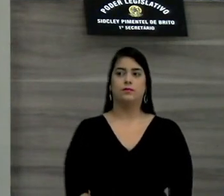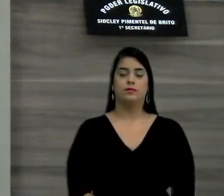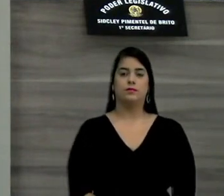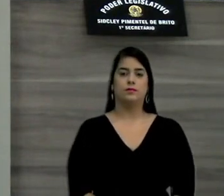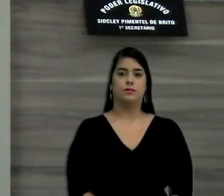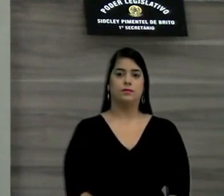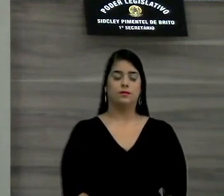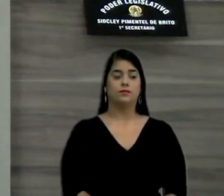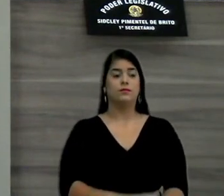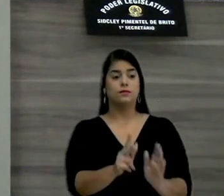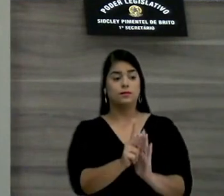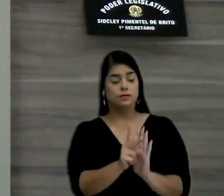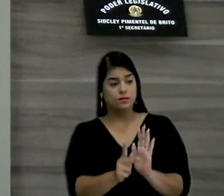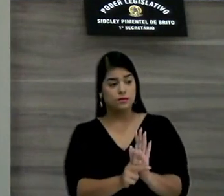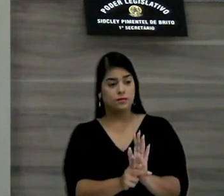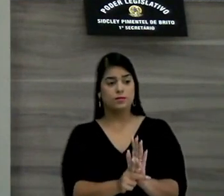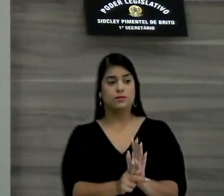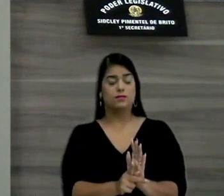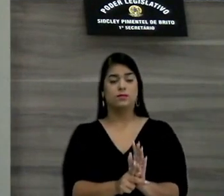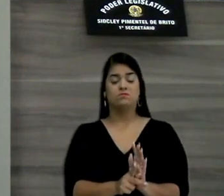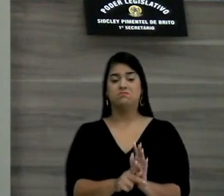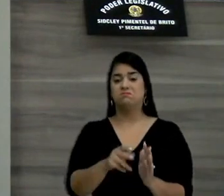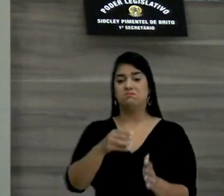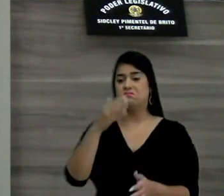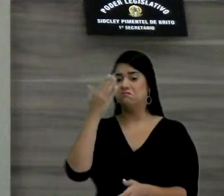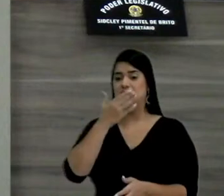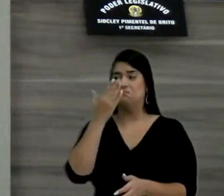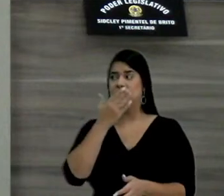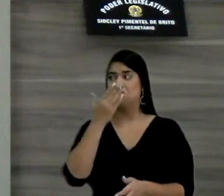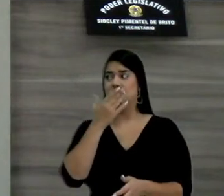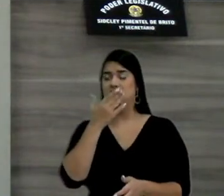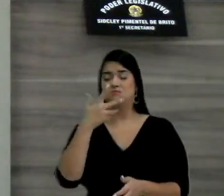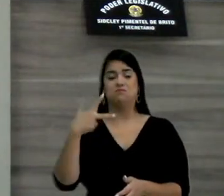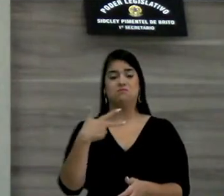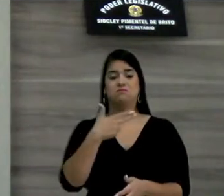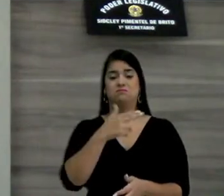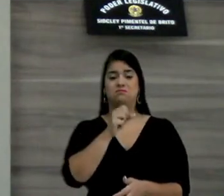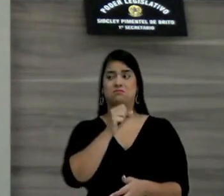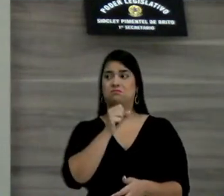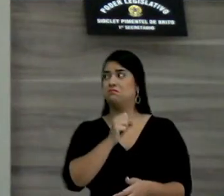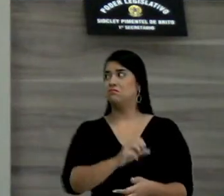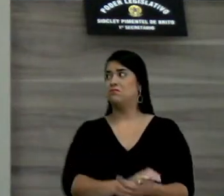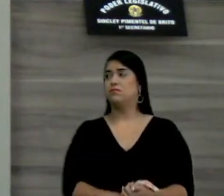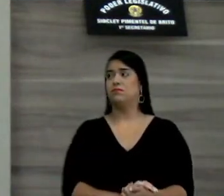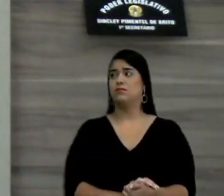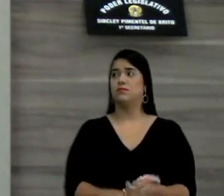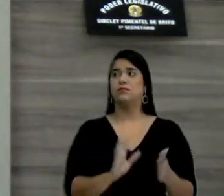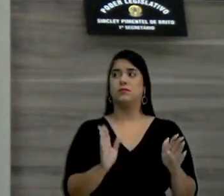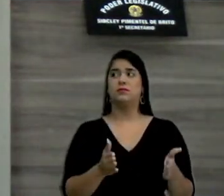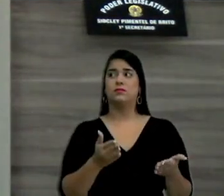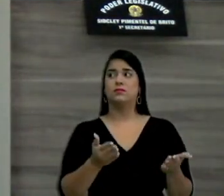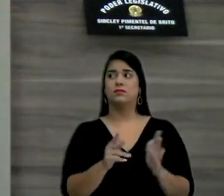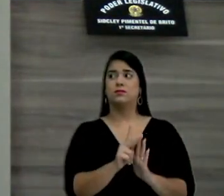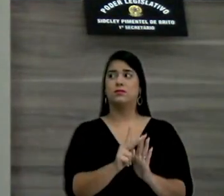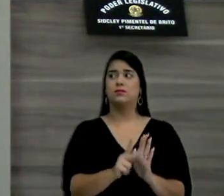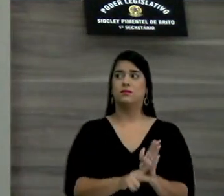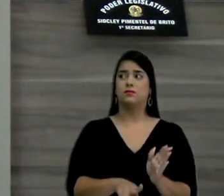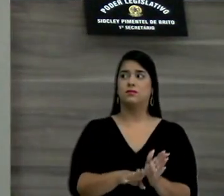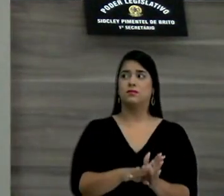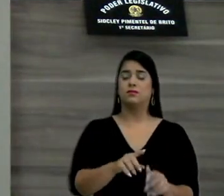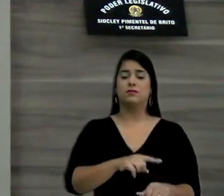T nem com projeto aqui eu não tô nem com projeto aqui tava desligado o microfone eu não sei nem que projeto é Chegou que hora o